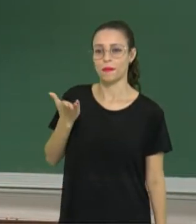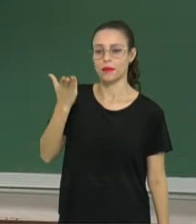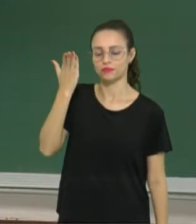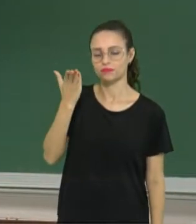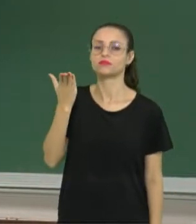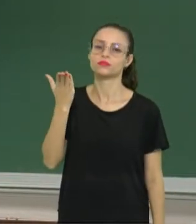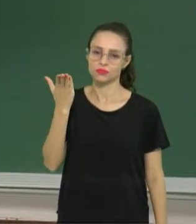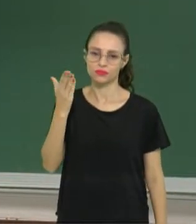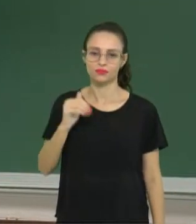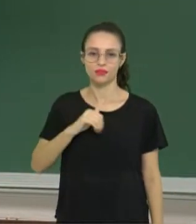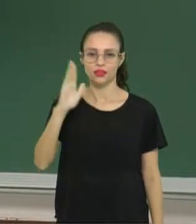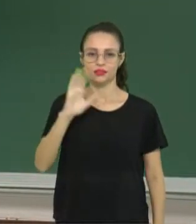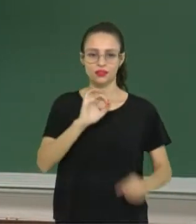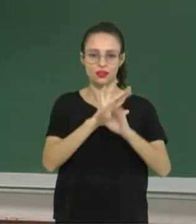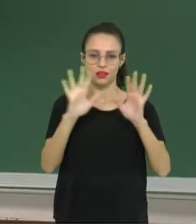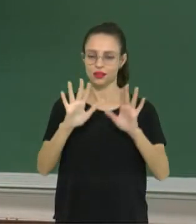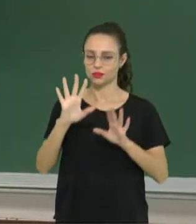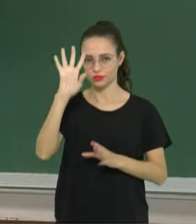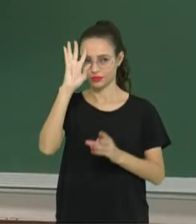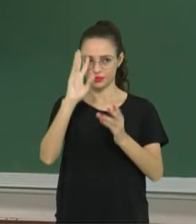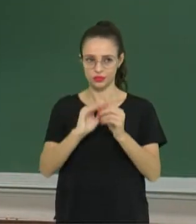falar, fica melhor a compreensão.